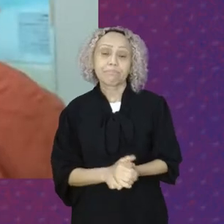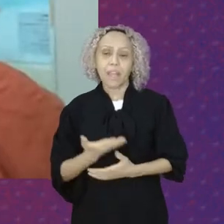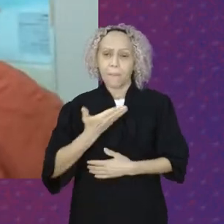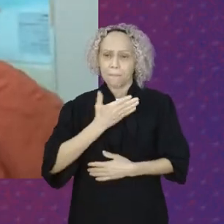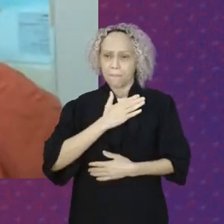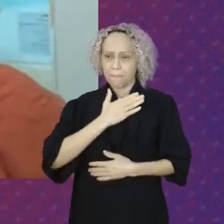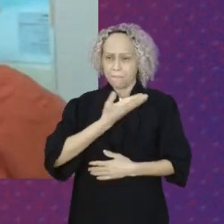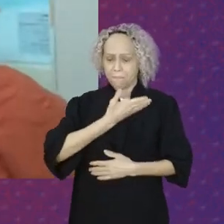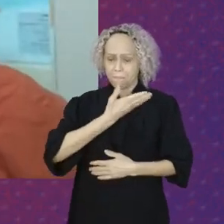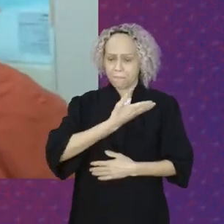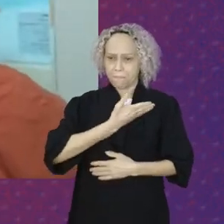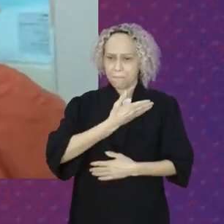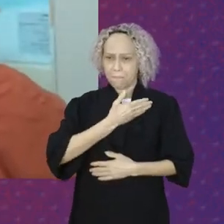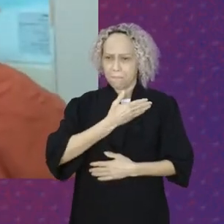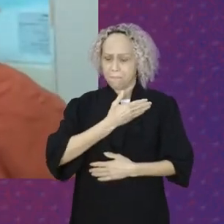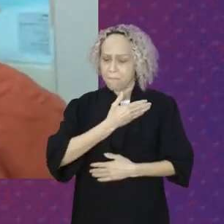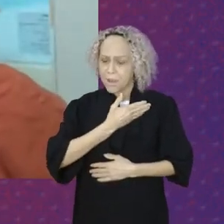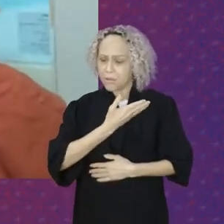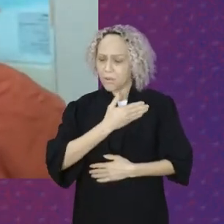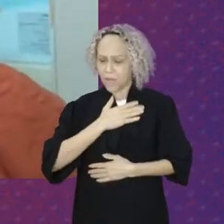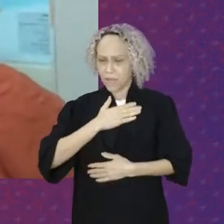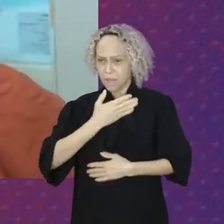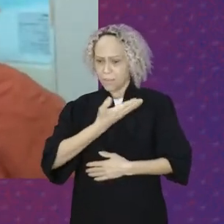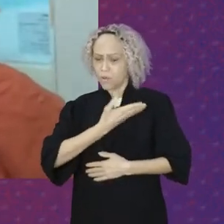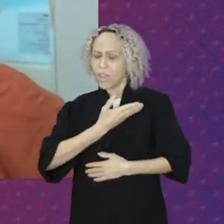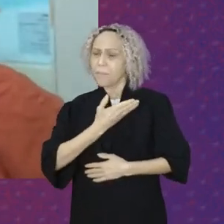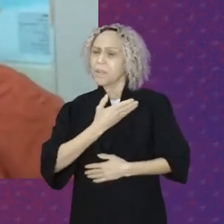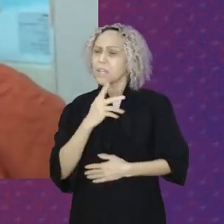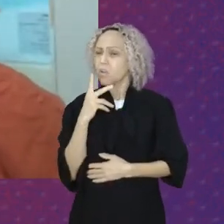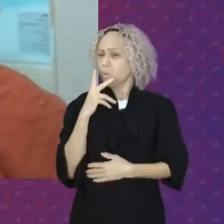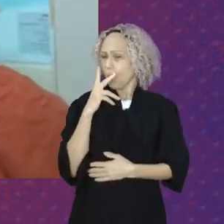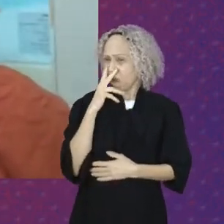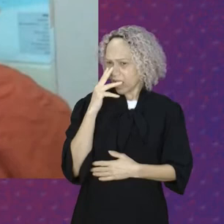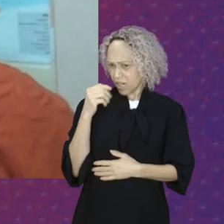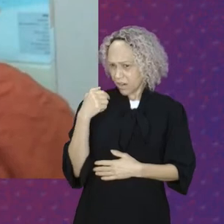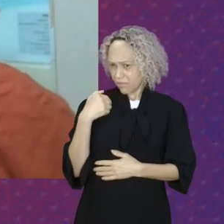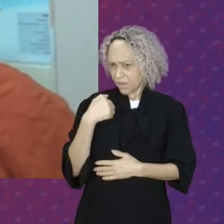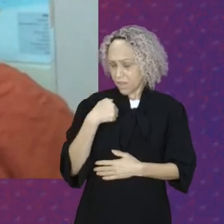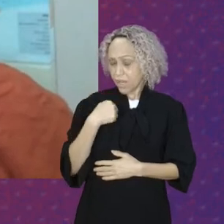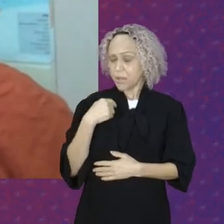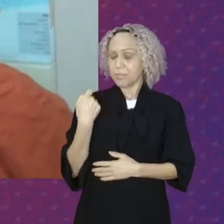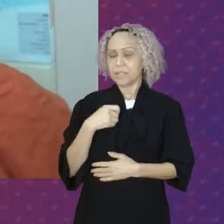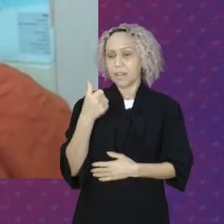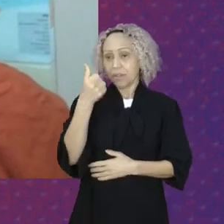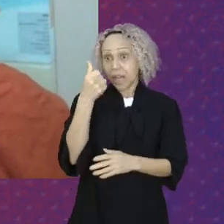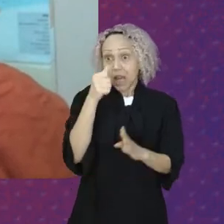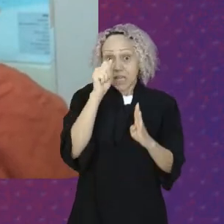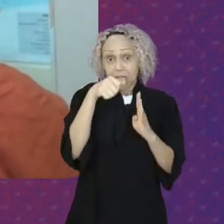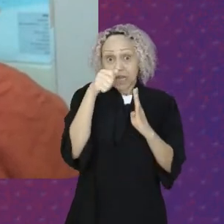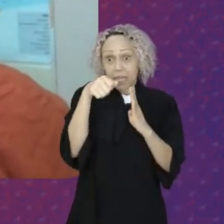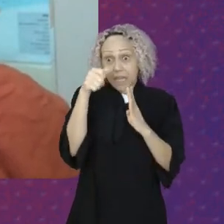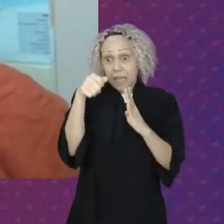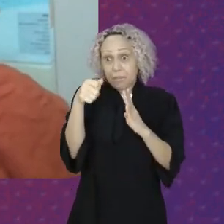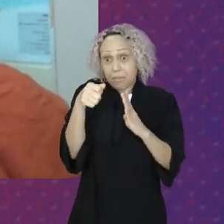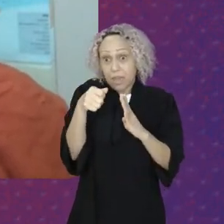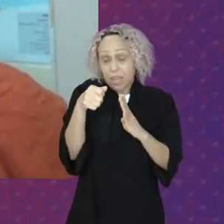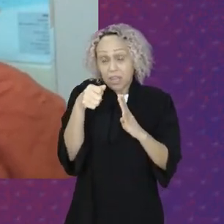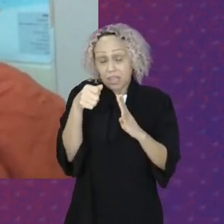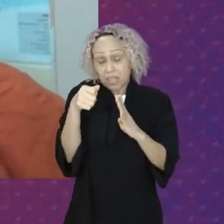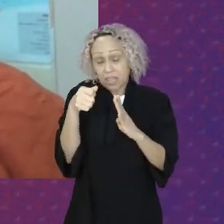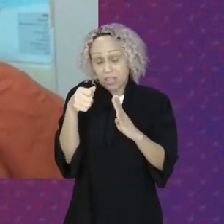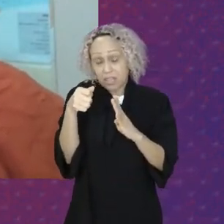6 meses. Mas também é uma escolha de cada mulher. Se eu me sentisse segura, e por óbvio que eu me